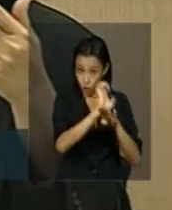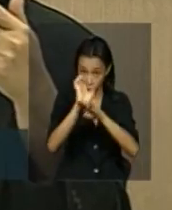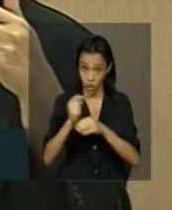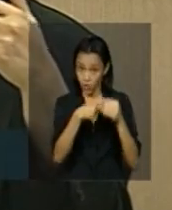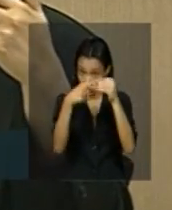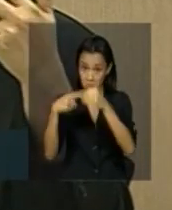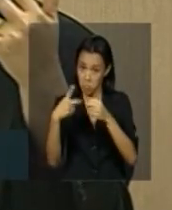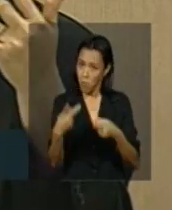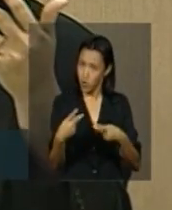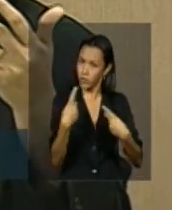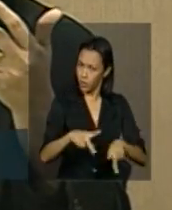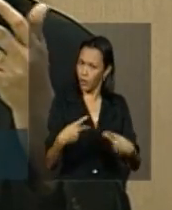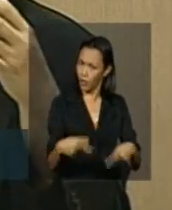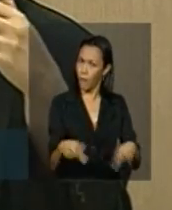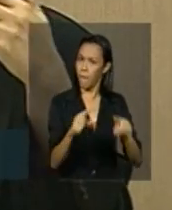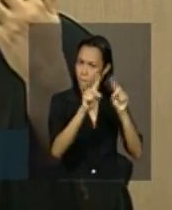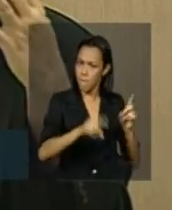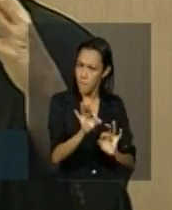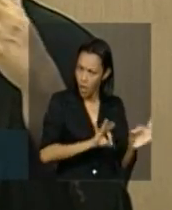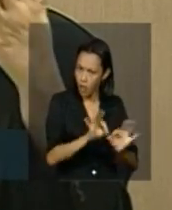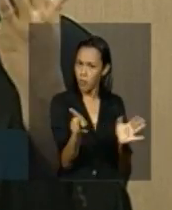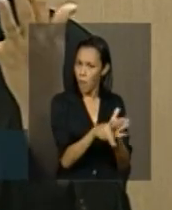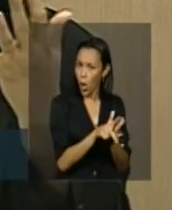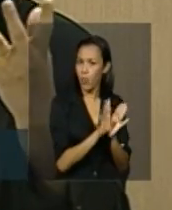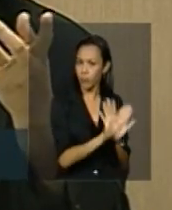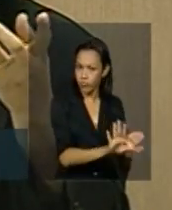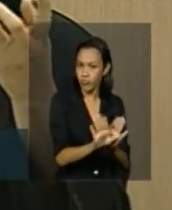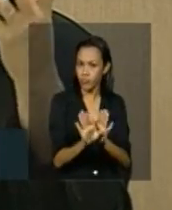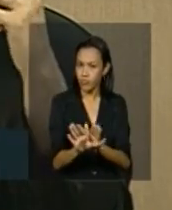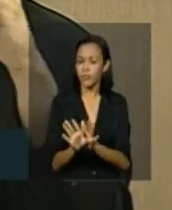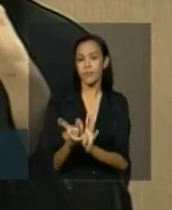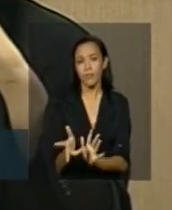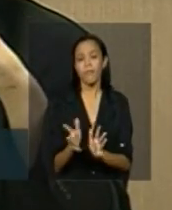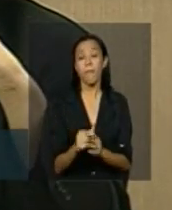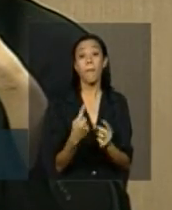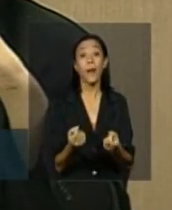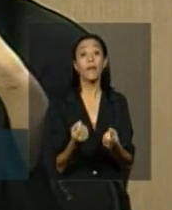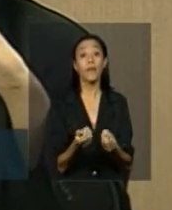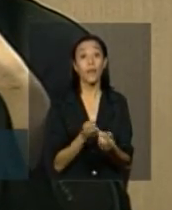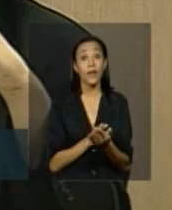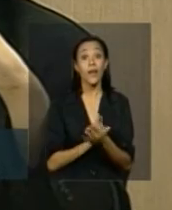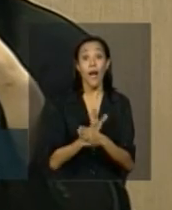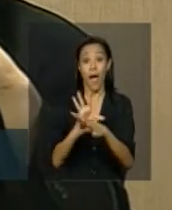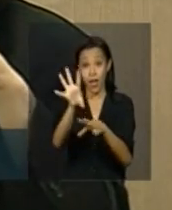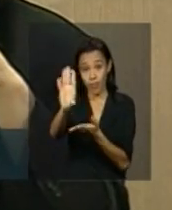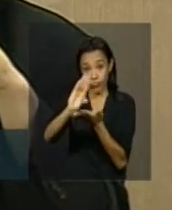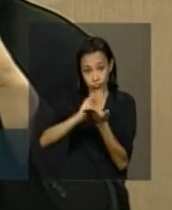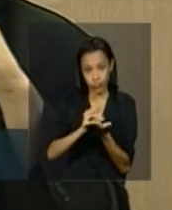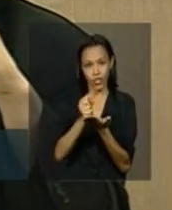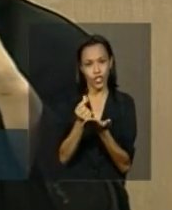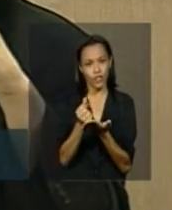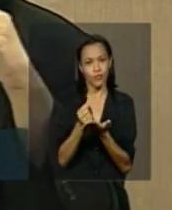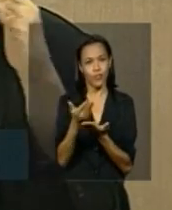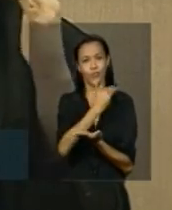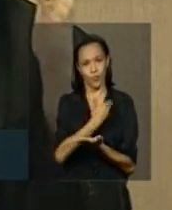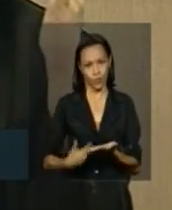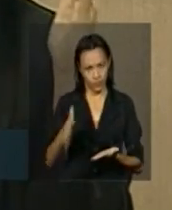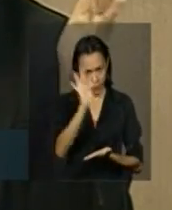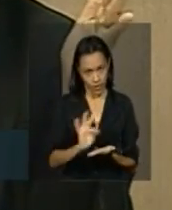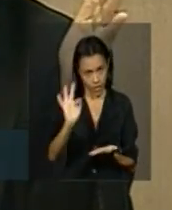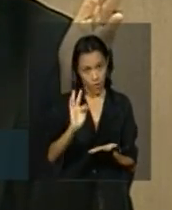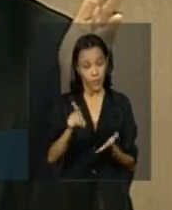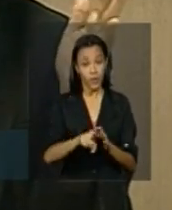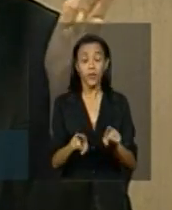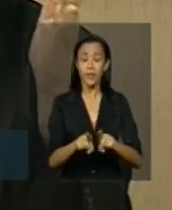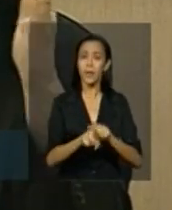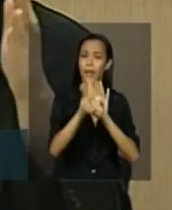seus planos estaduais os planos municipais planos de Colé gestão de direitos tórios para acessarem recursos da União a é o mesma coisa se você pegar a lei